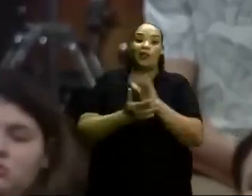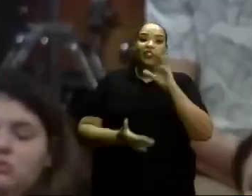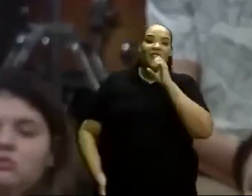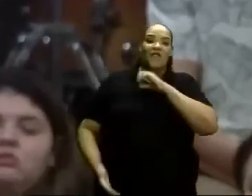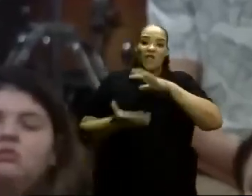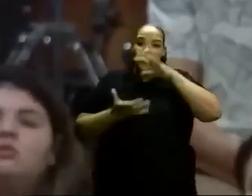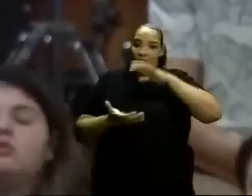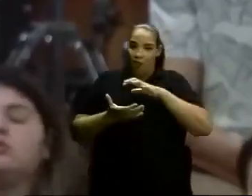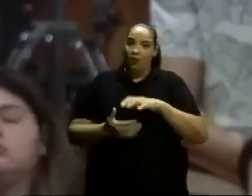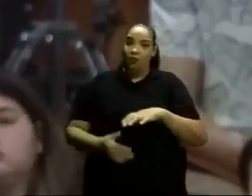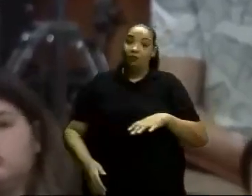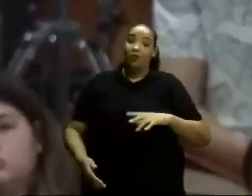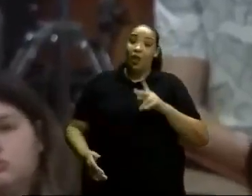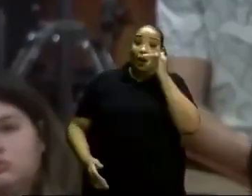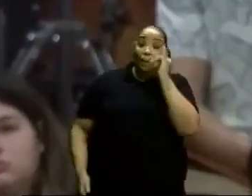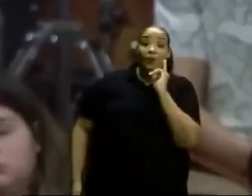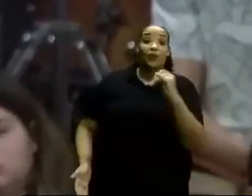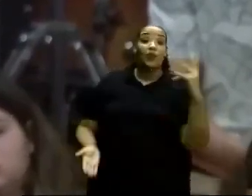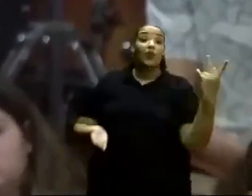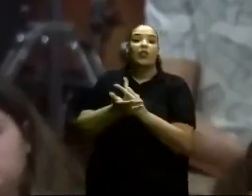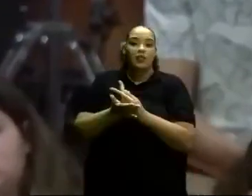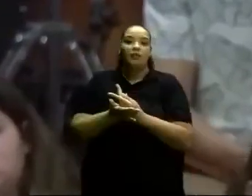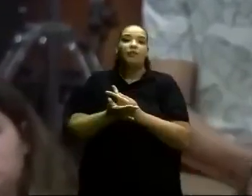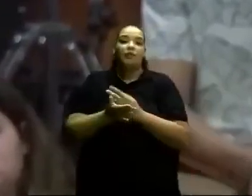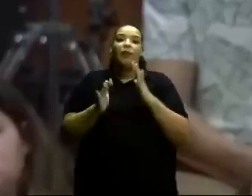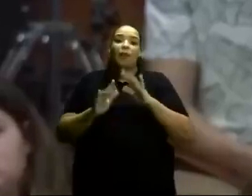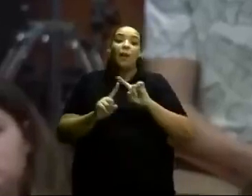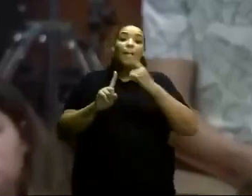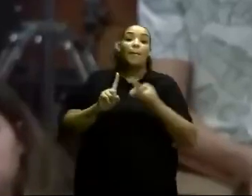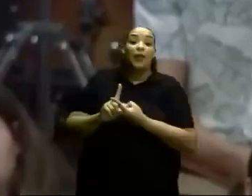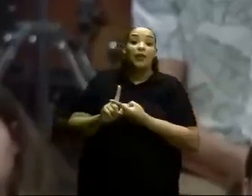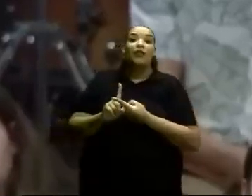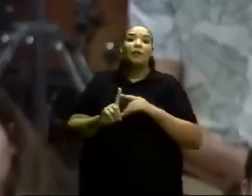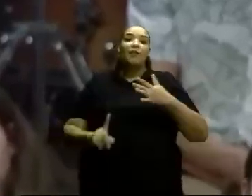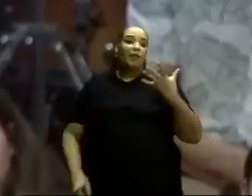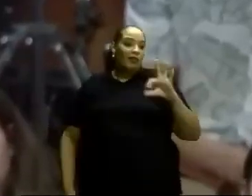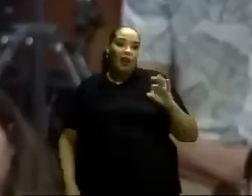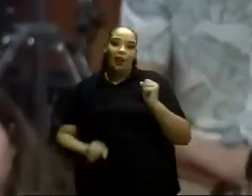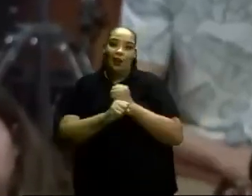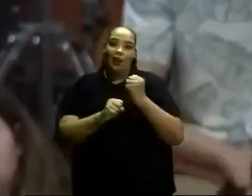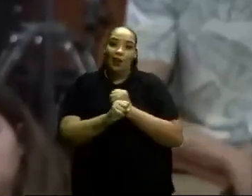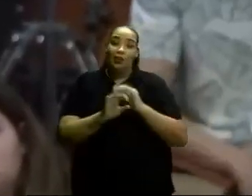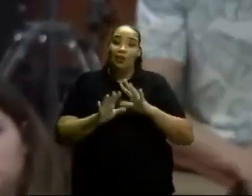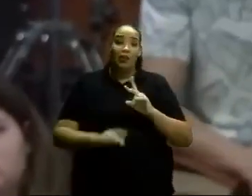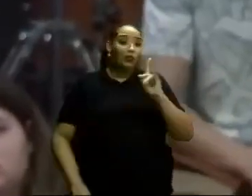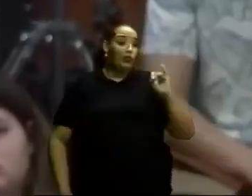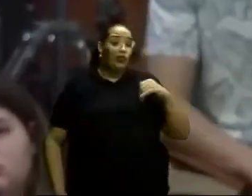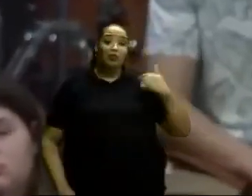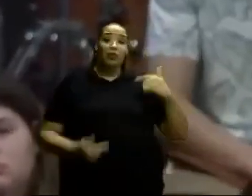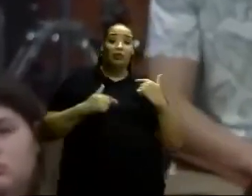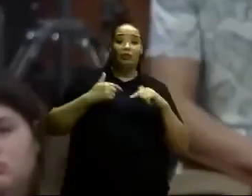mãe naquele ano. A profecia se cumpriu, não só aquele ano, mas ela foi mãe por esse menino por mais de 10 anos. Só que um dia o menino saiu para trabalhar com o